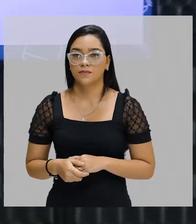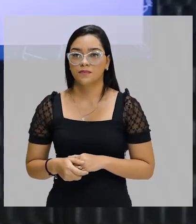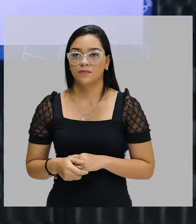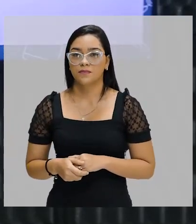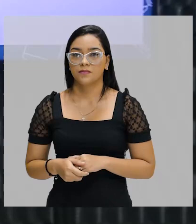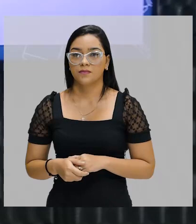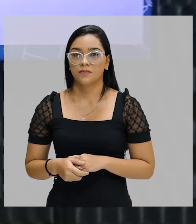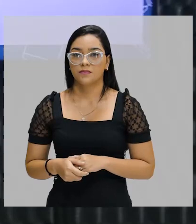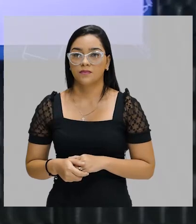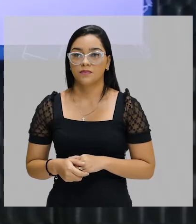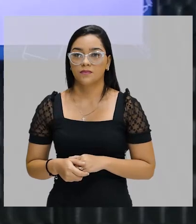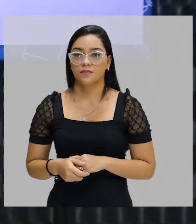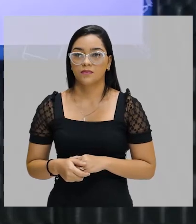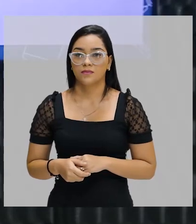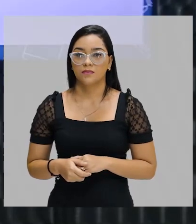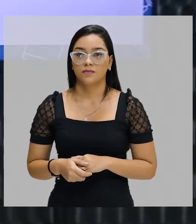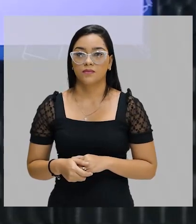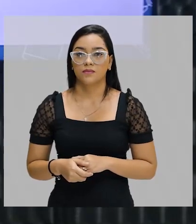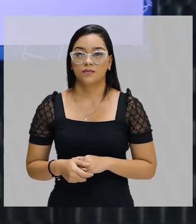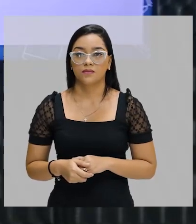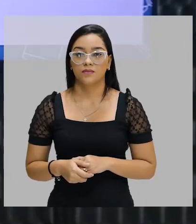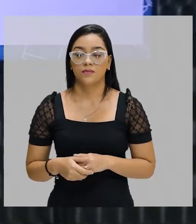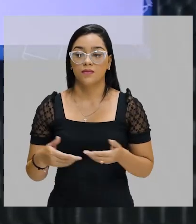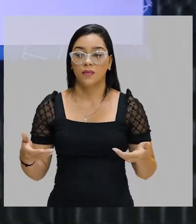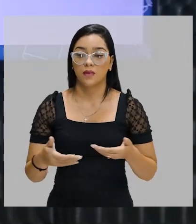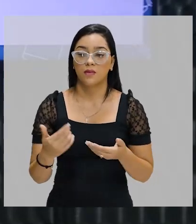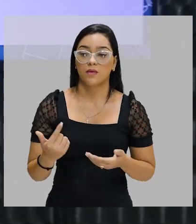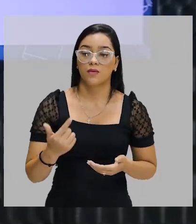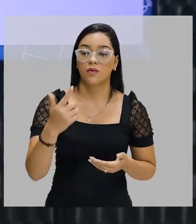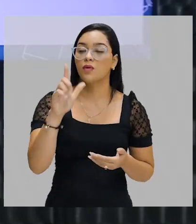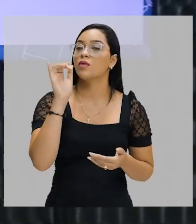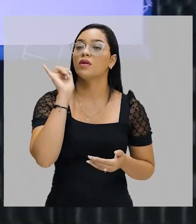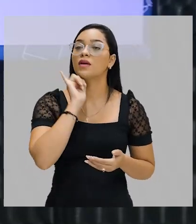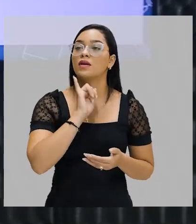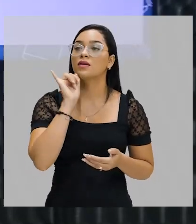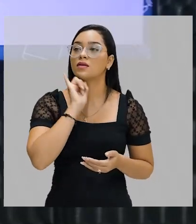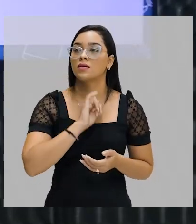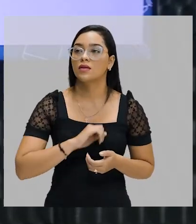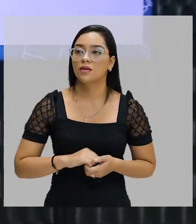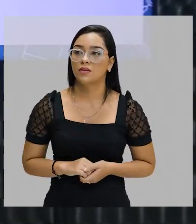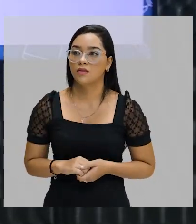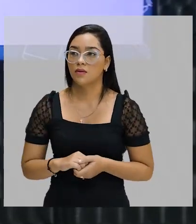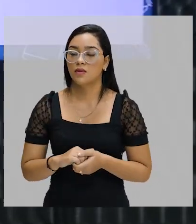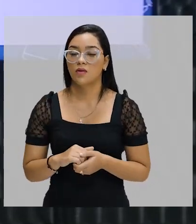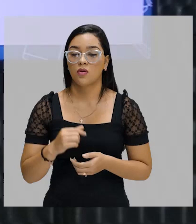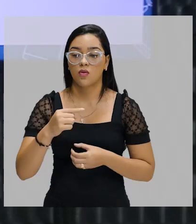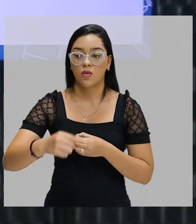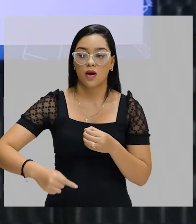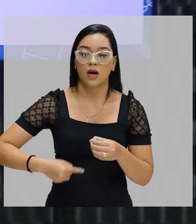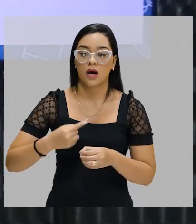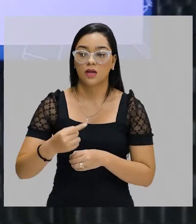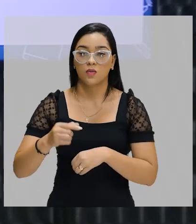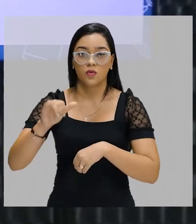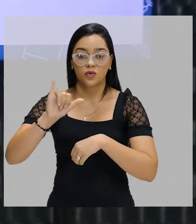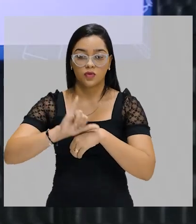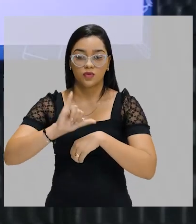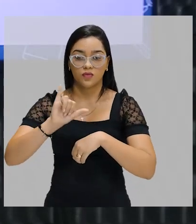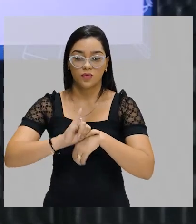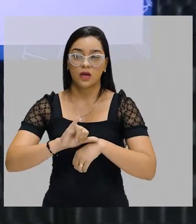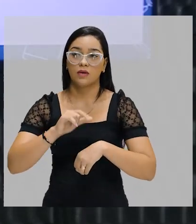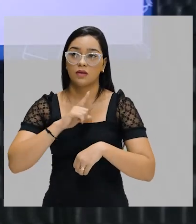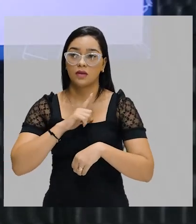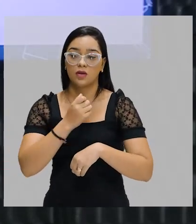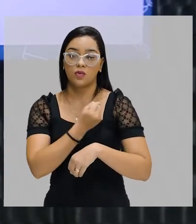número de prótons. Tá ok? Vamos para um outro exemplo. Um átomo de ferro, né? Aí ele dá